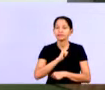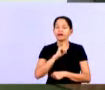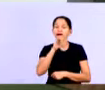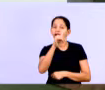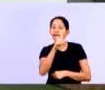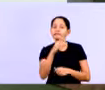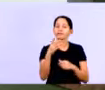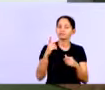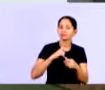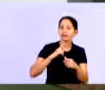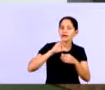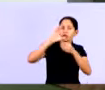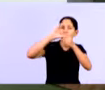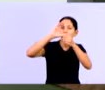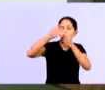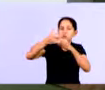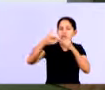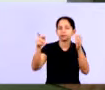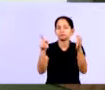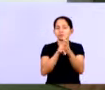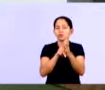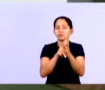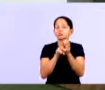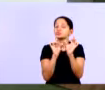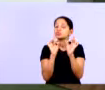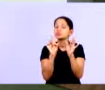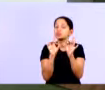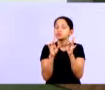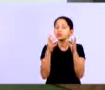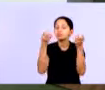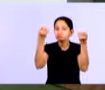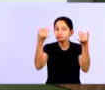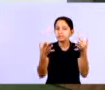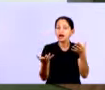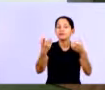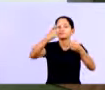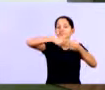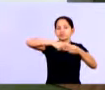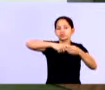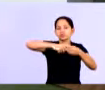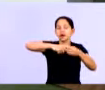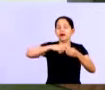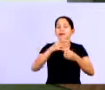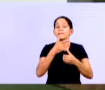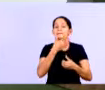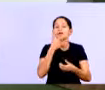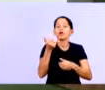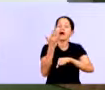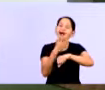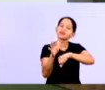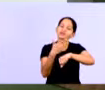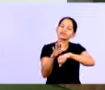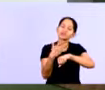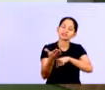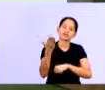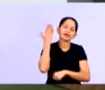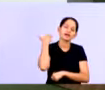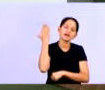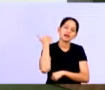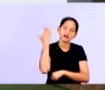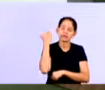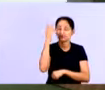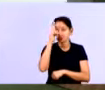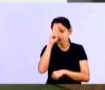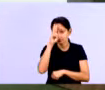parte bem conceitual, acho que é importante a gente voltar numa atividade anterior que a gente propôs aqui